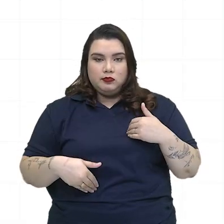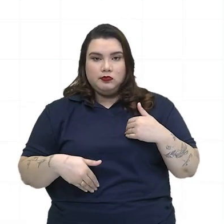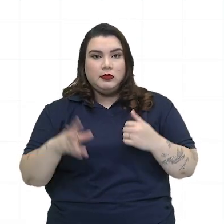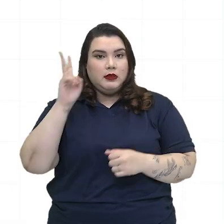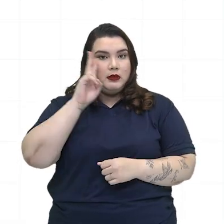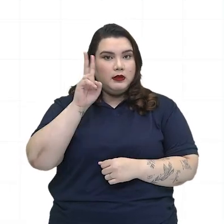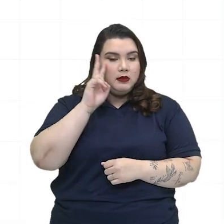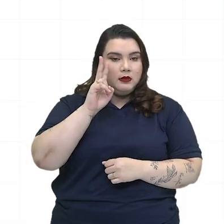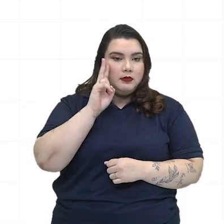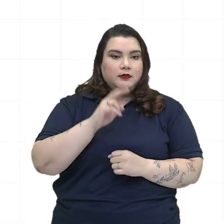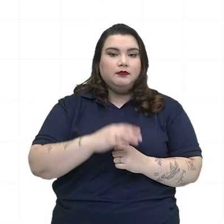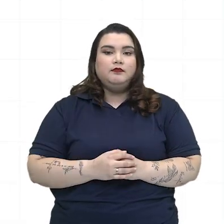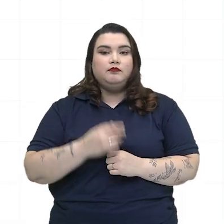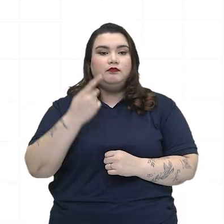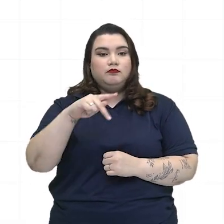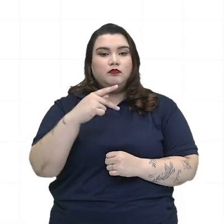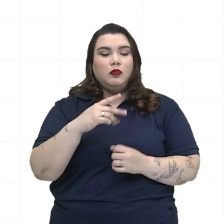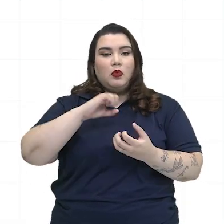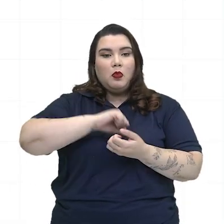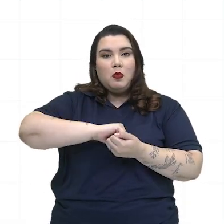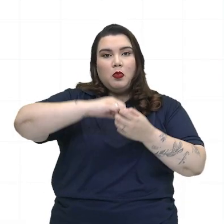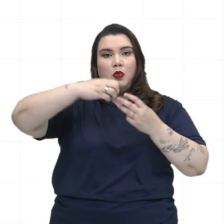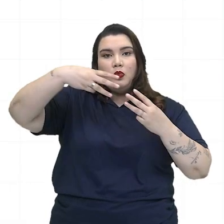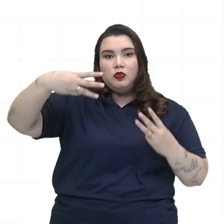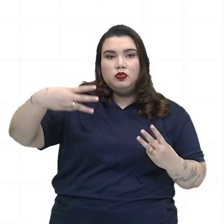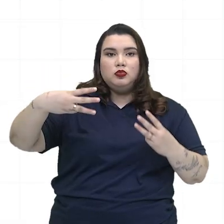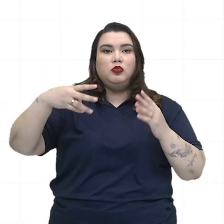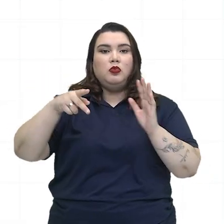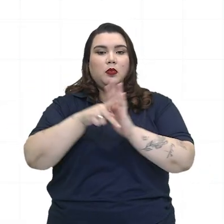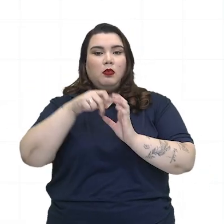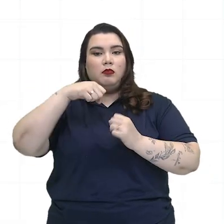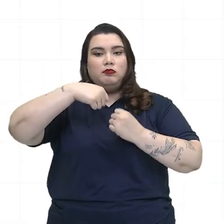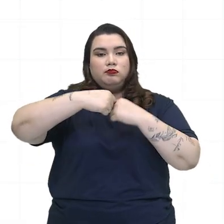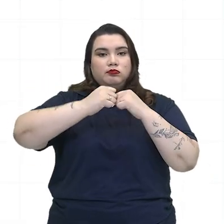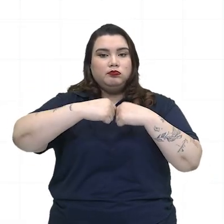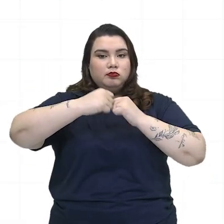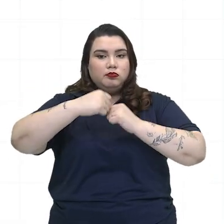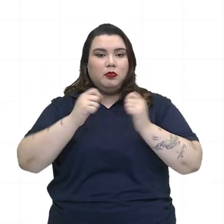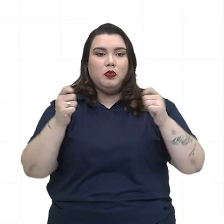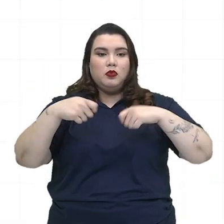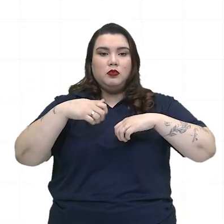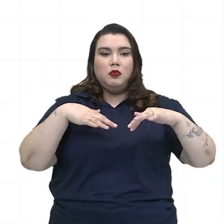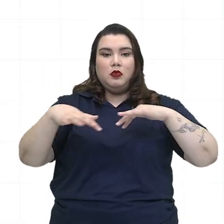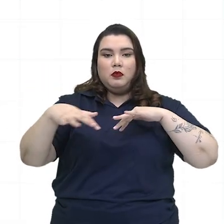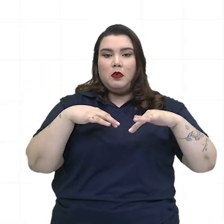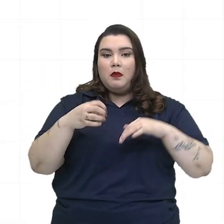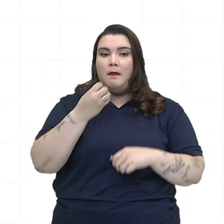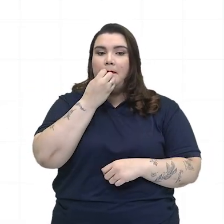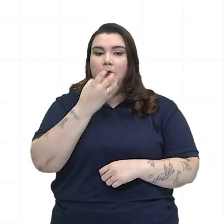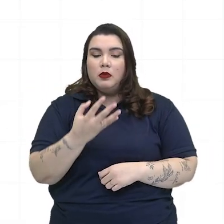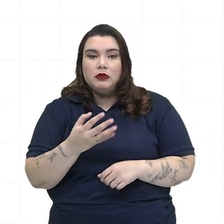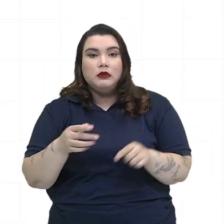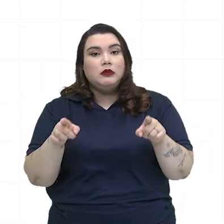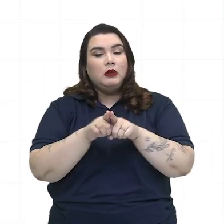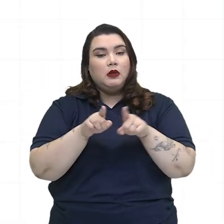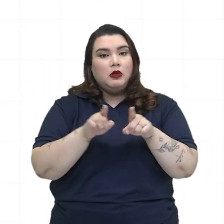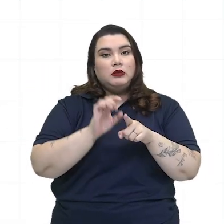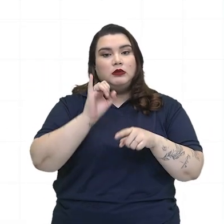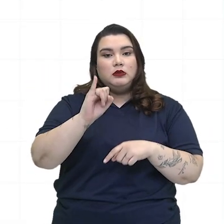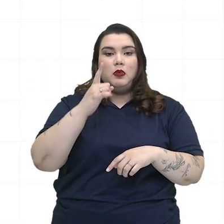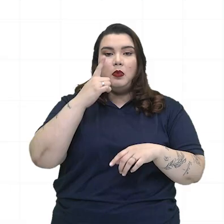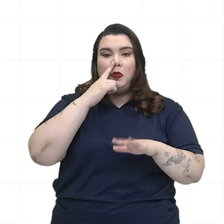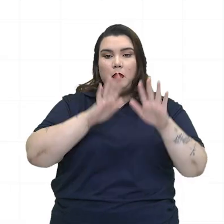uma vez, sua integração com os músculos e articulações permite movimentos eficientes, né, enquanto que